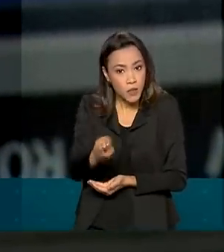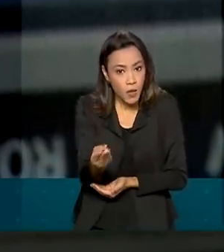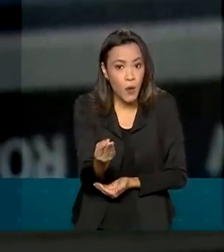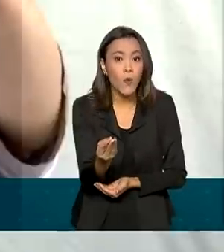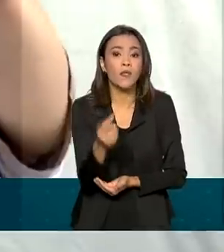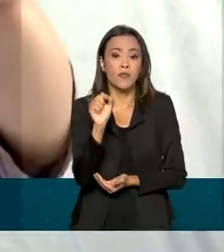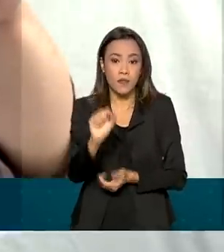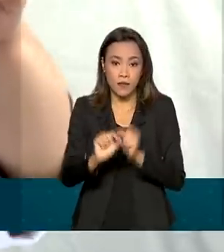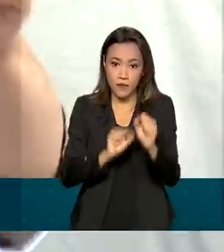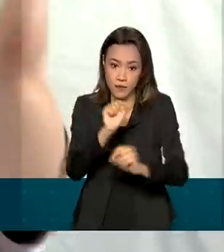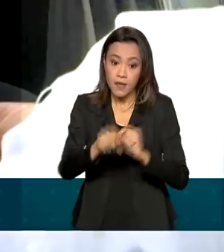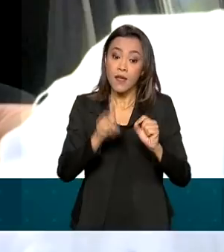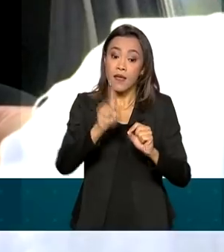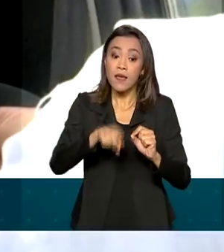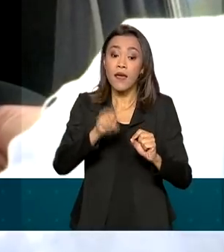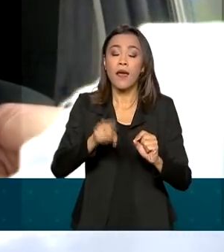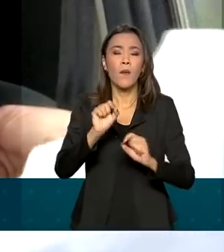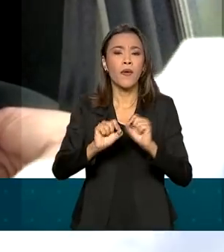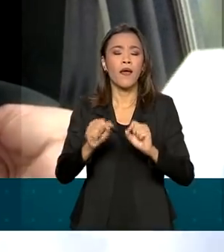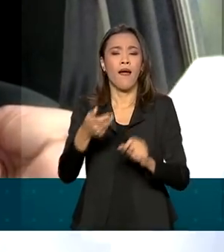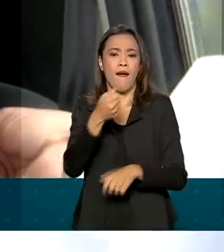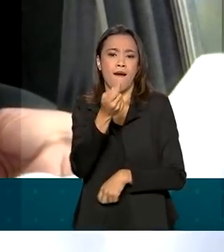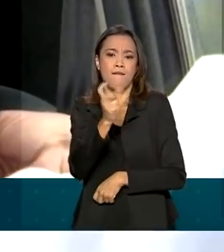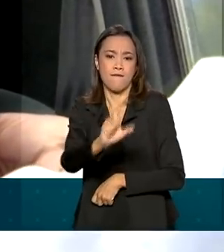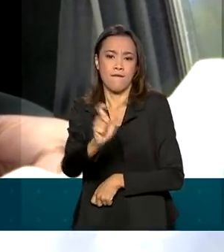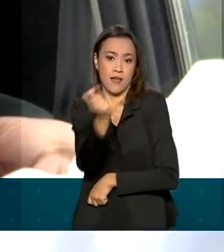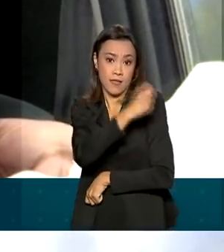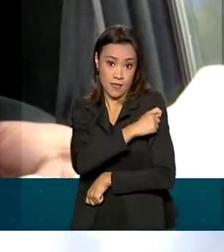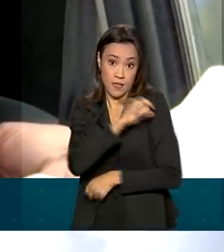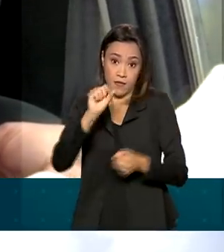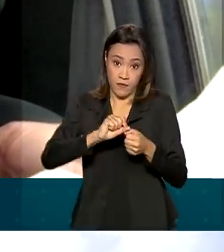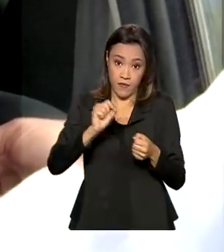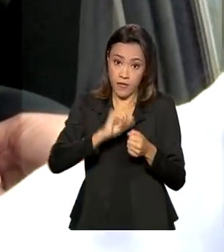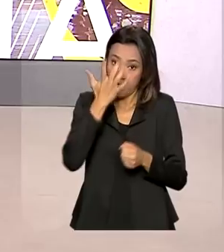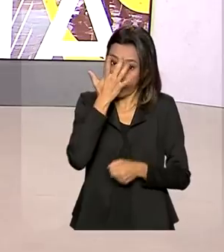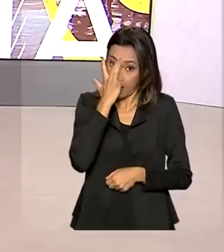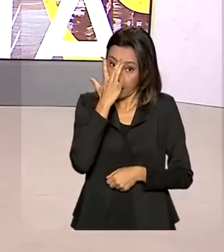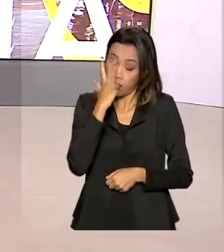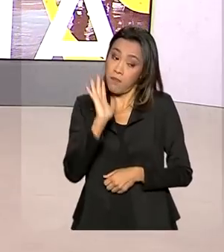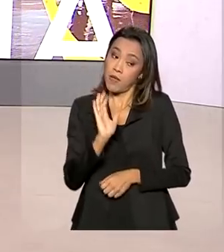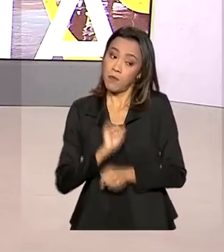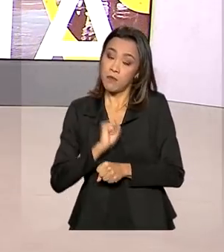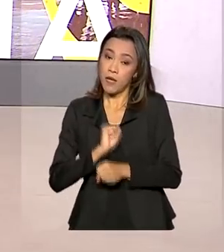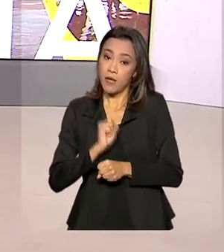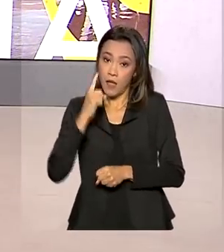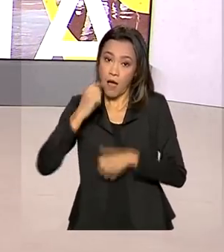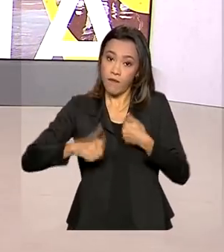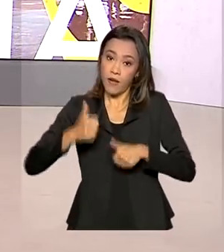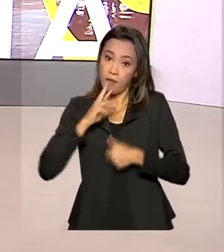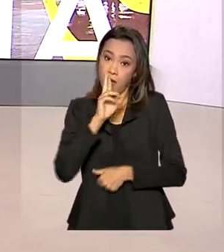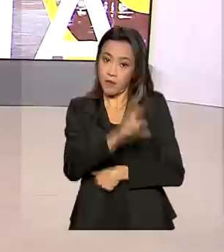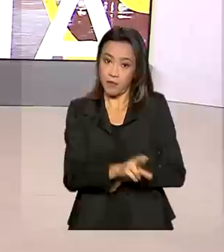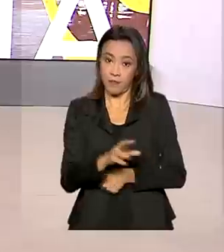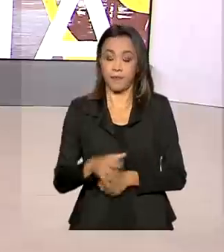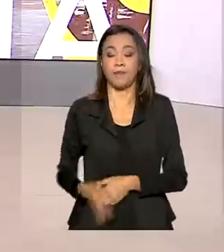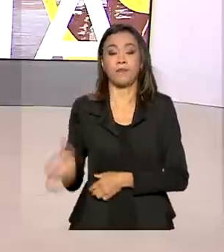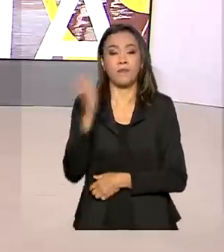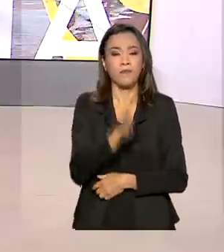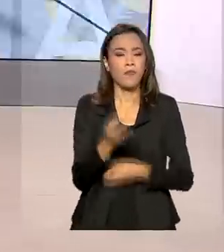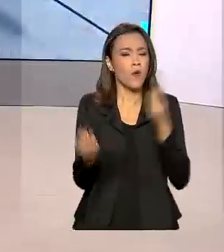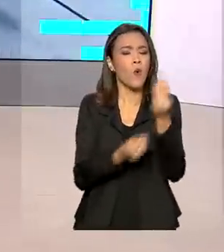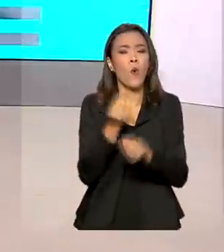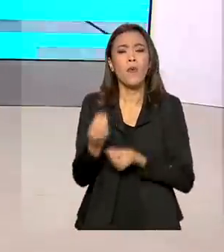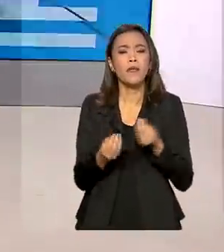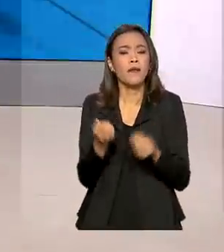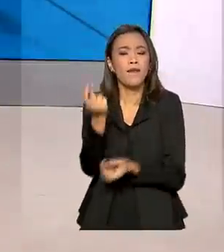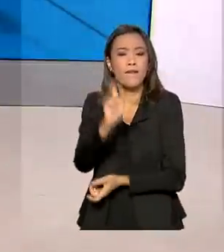Covaxin, fabricada na Índia. O pedido está em análise. Vamos conferir agora como está a vacinação no Brasil, com